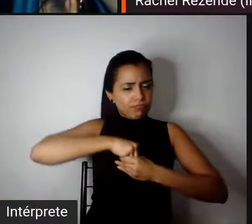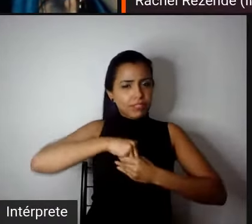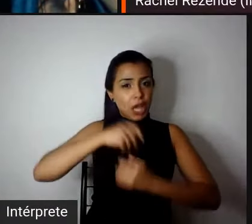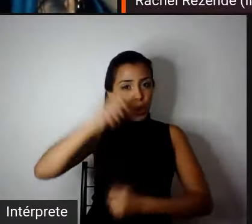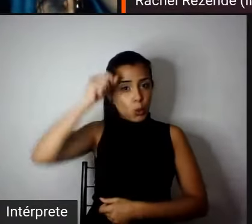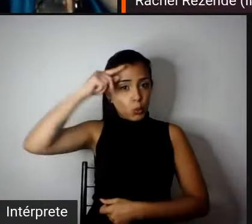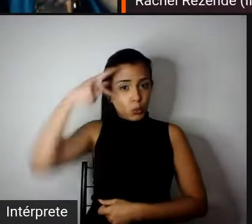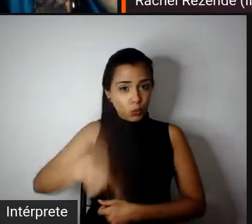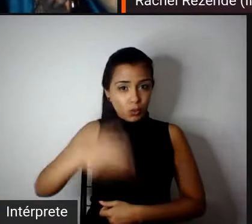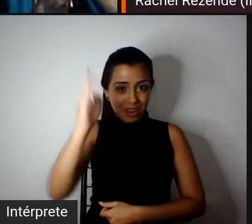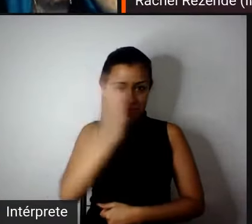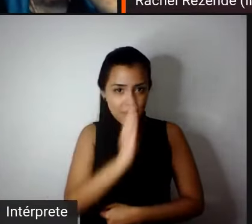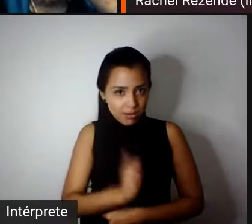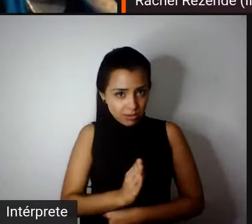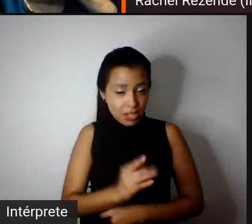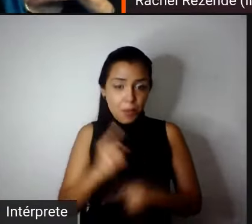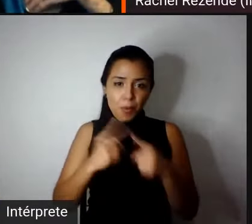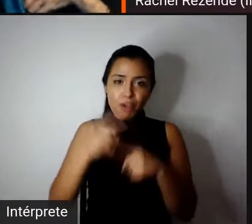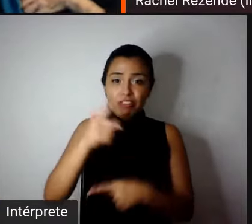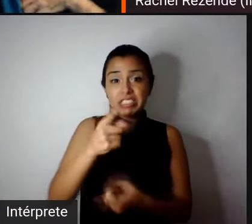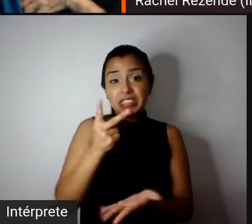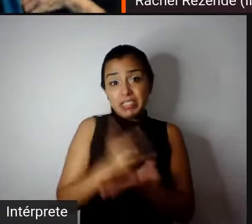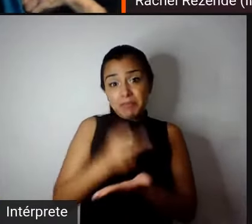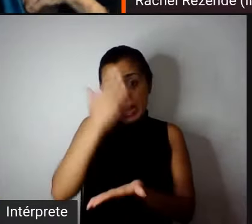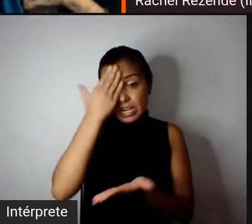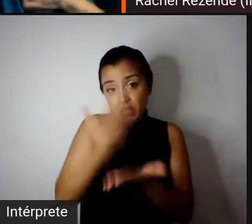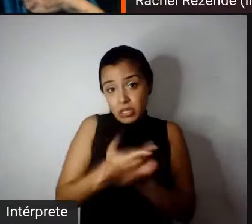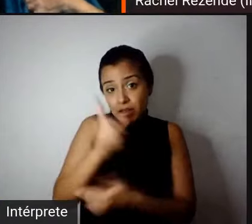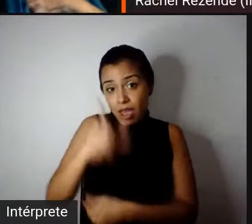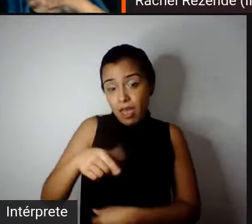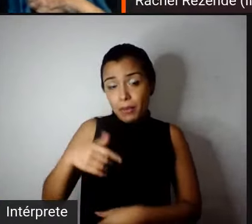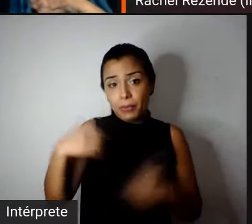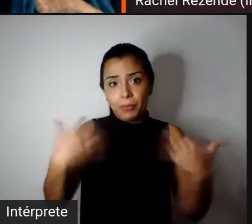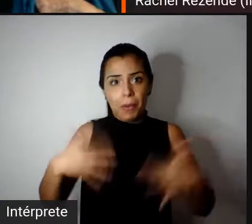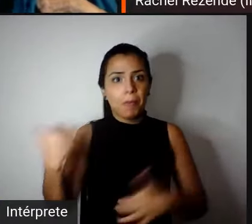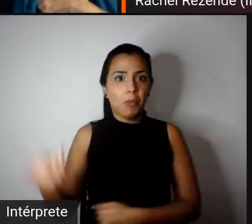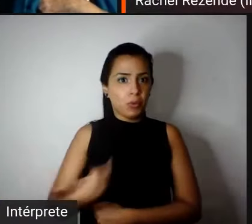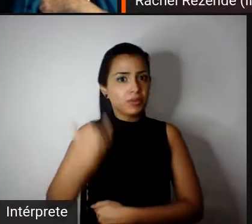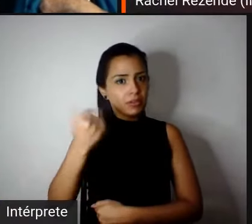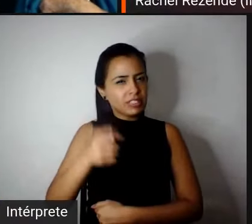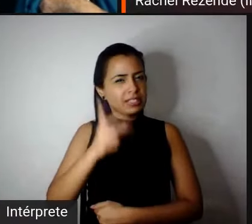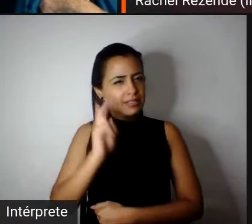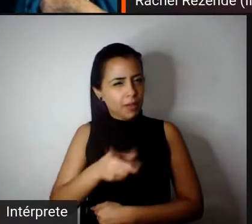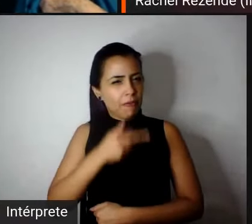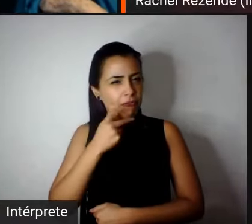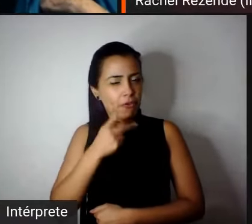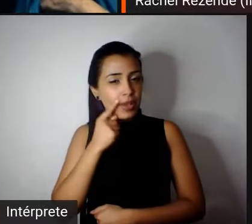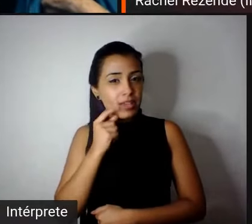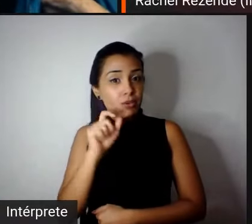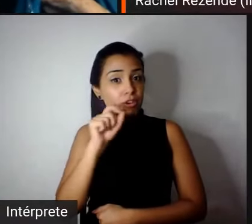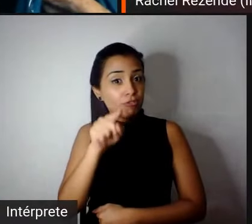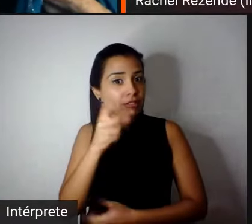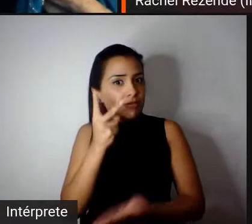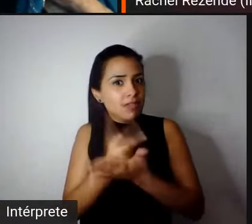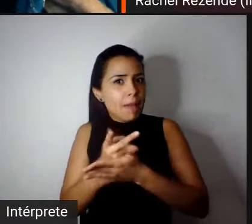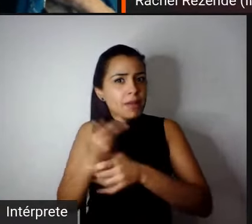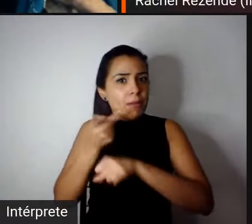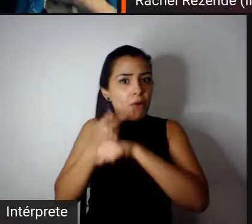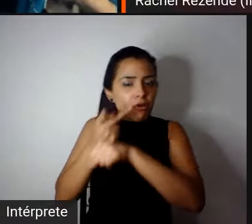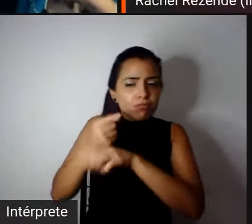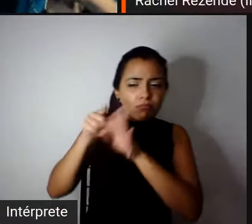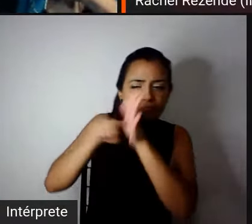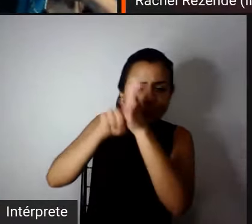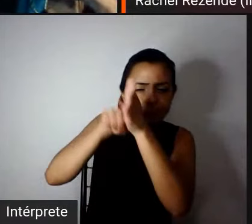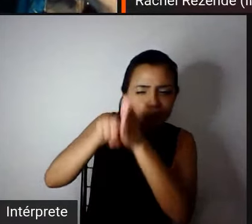como... sendo essencial, né? Você diz que o que você sempre buscou nessa documentação do interior,